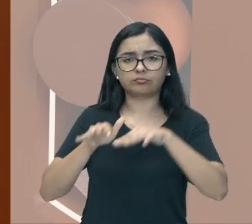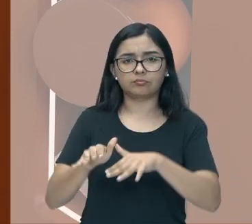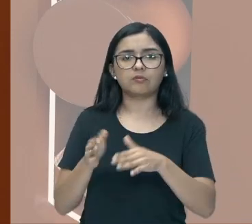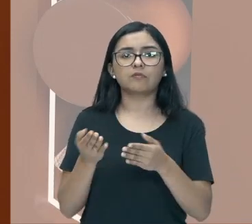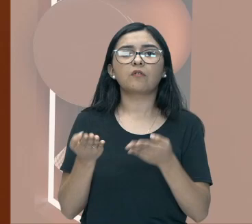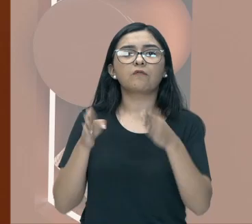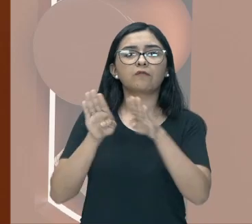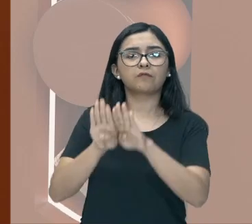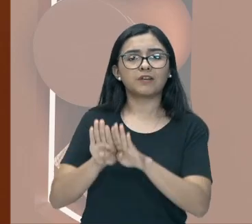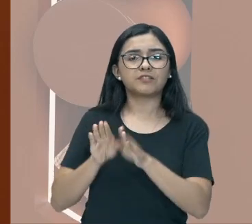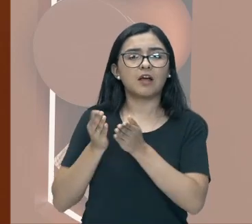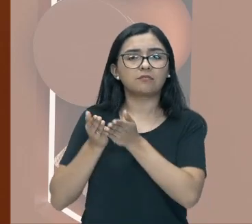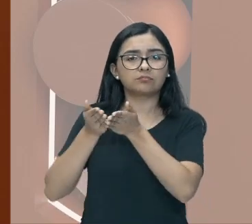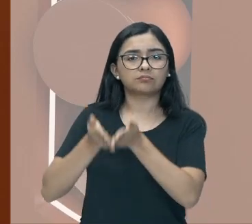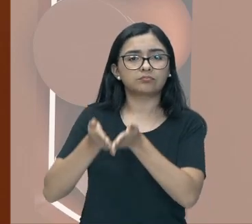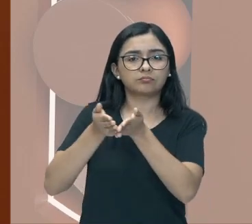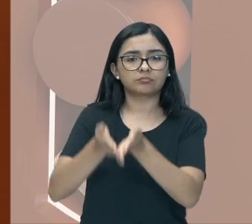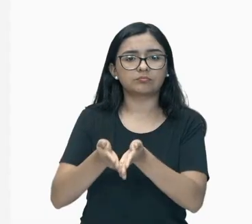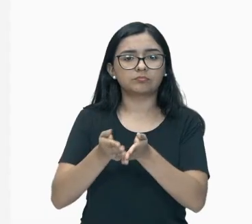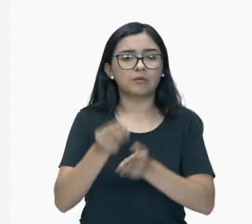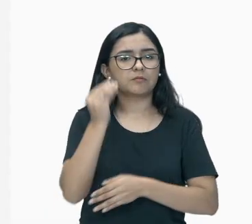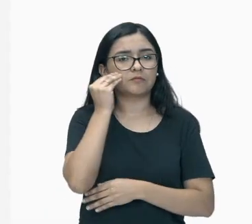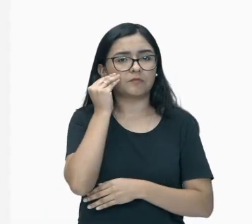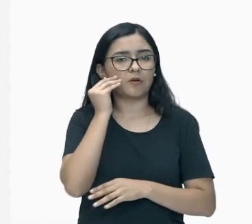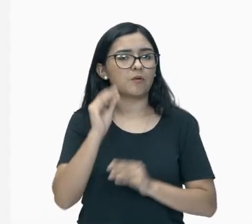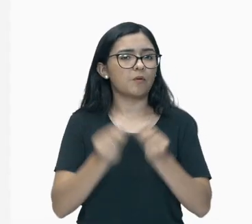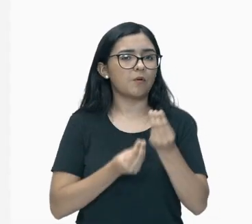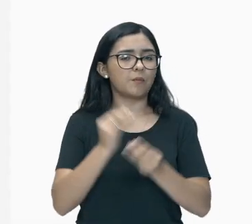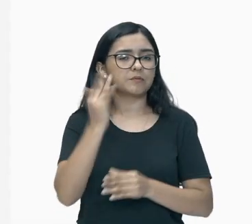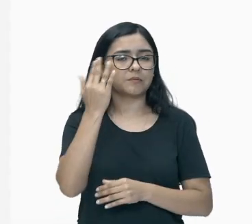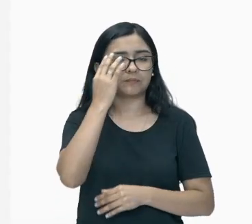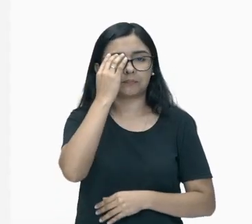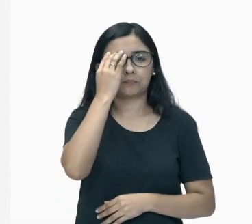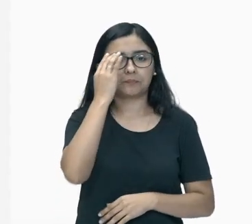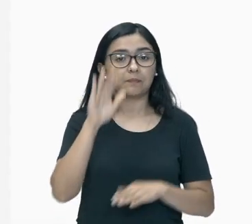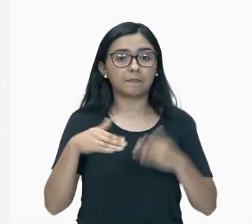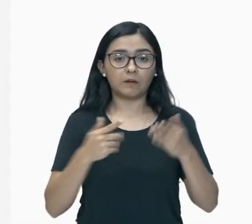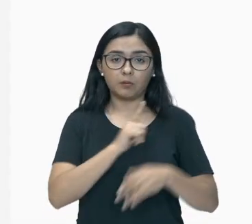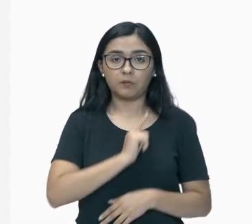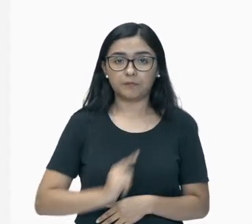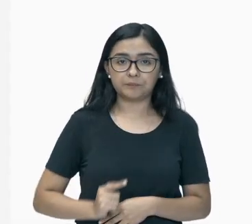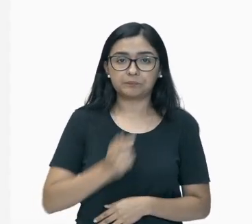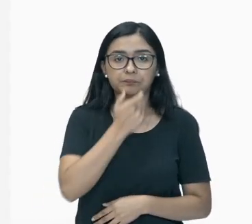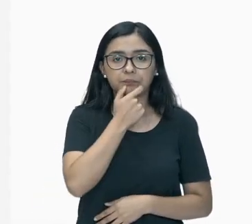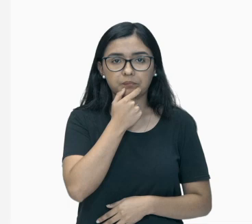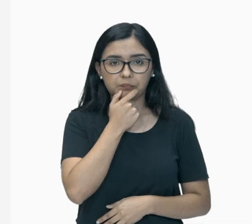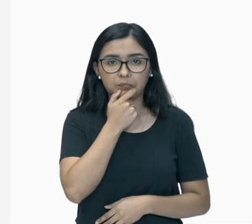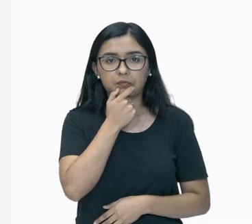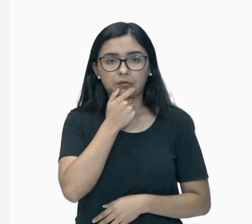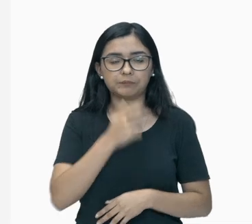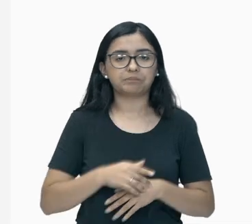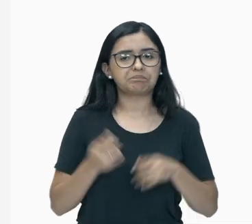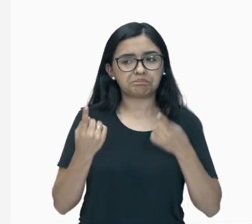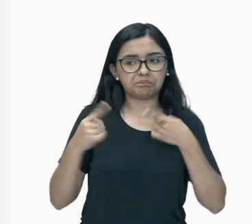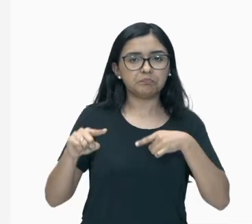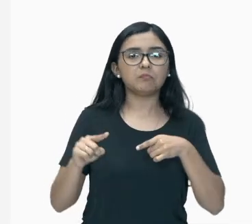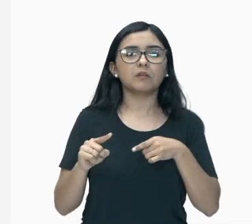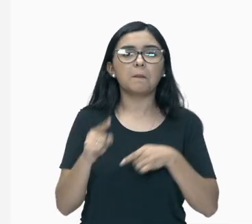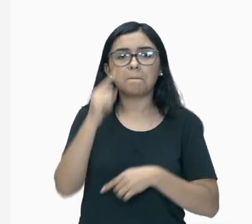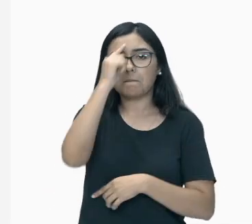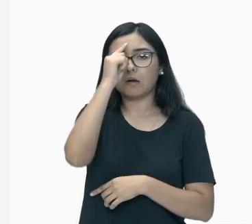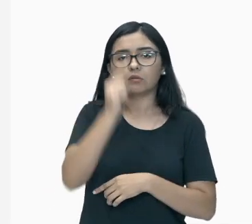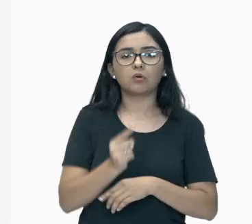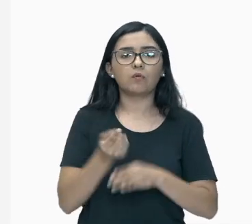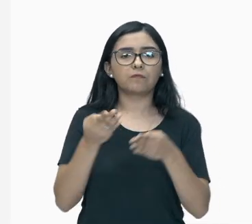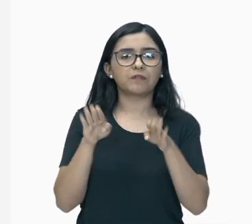o porto de Boston. Vamos ver como é que aconteceu isso aí. Vejam lá, o governo inglês, como represália, mandou fechar o porto